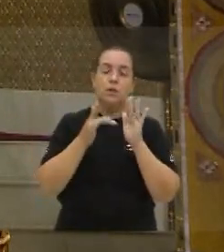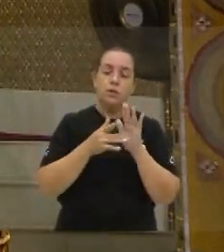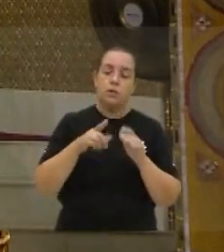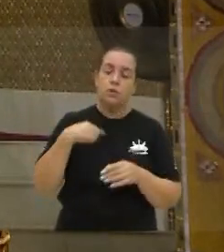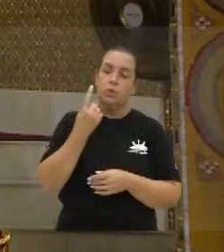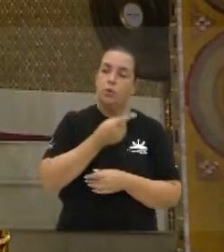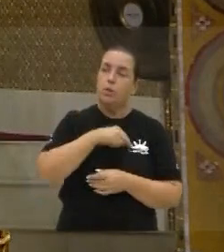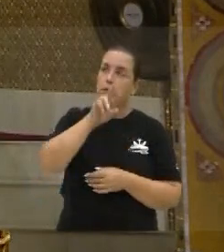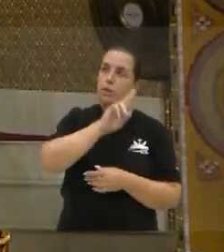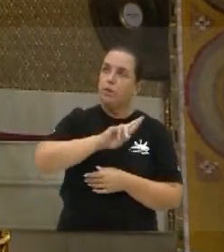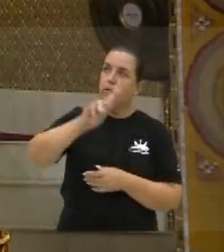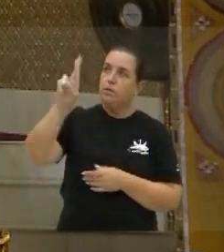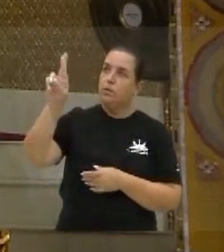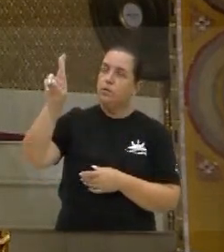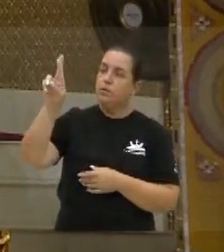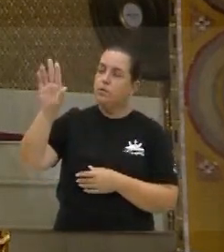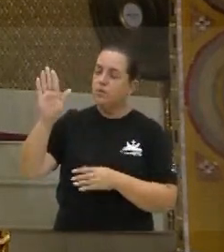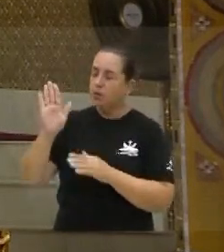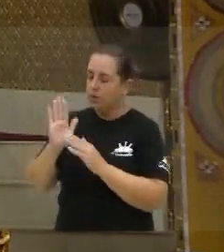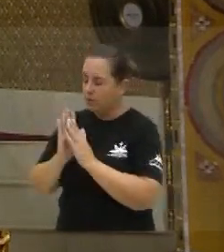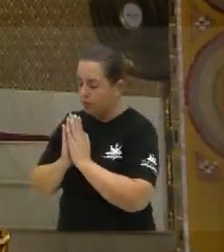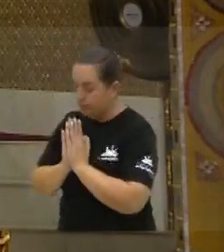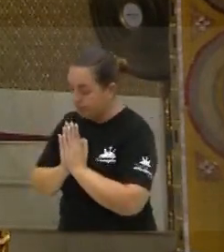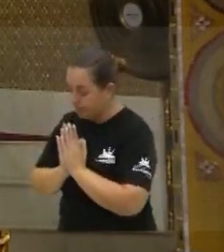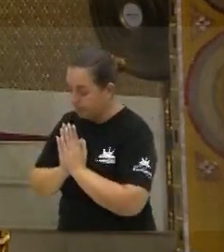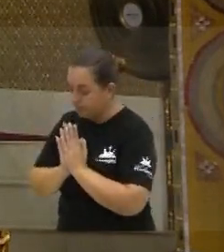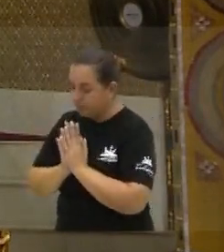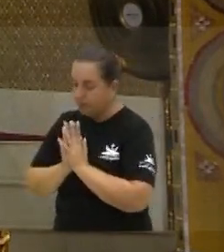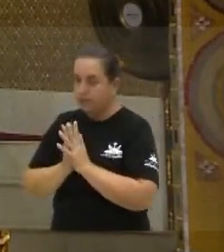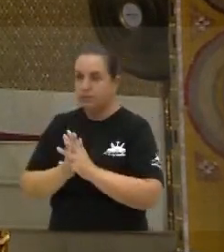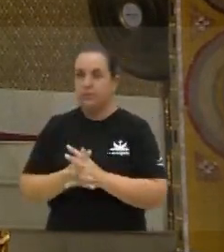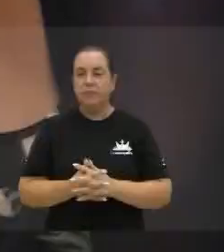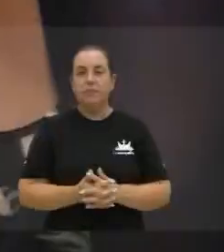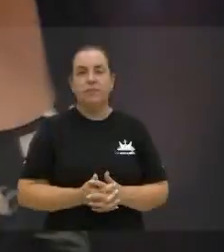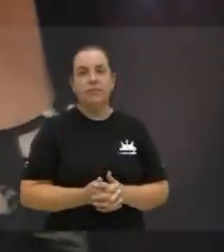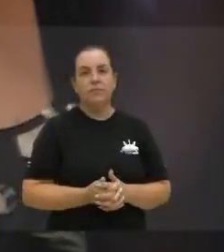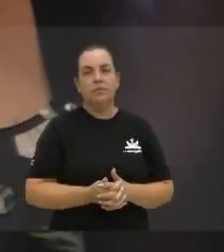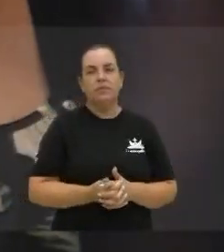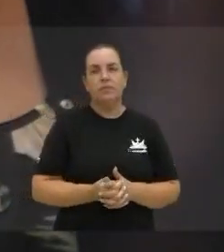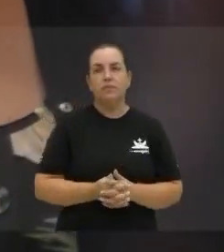por Cristo nosso Senhor.